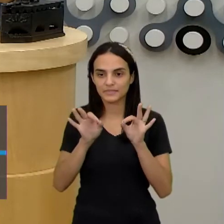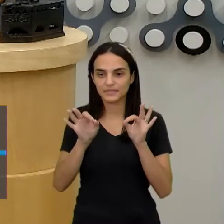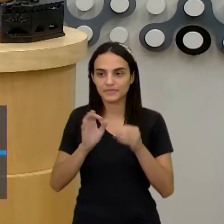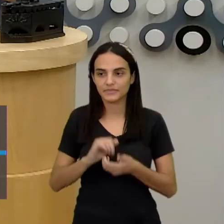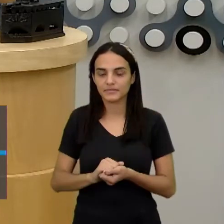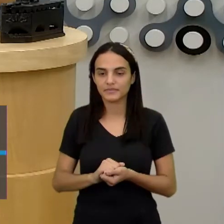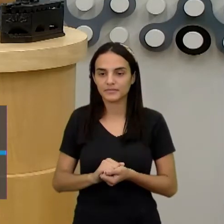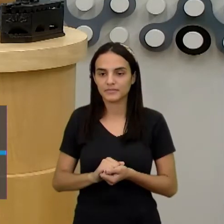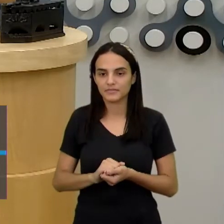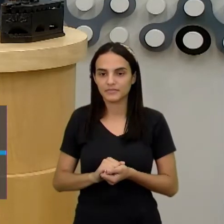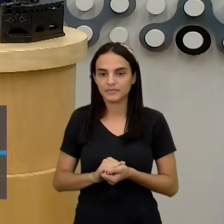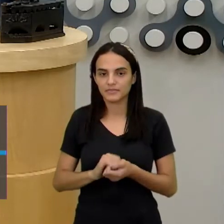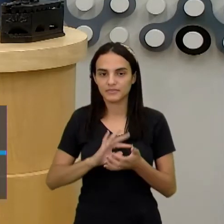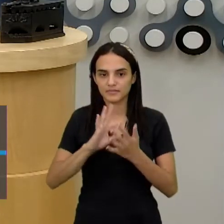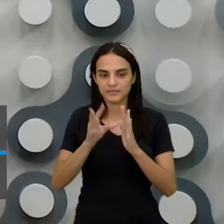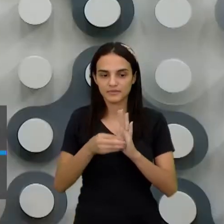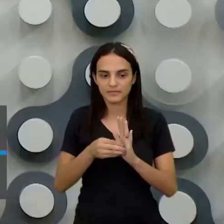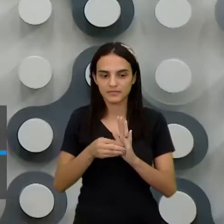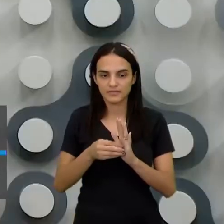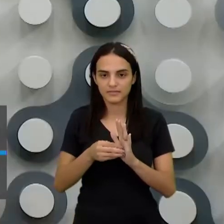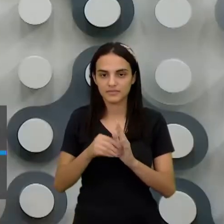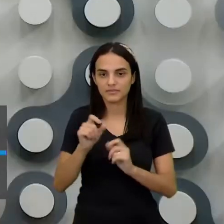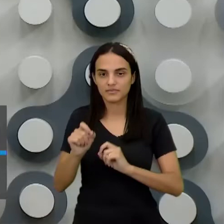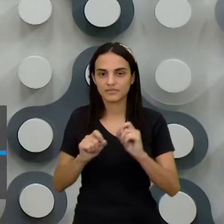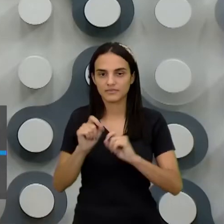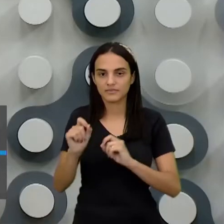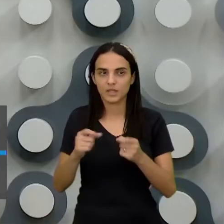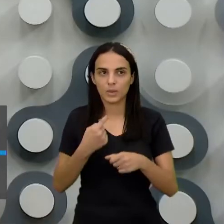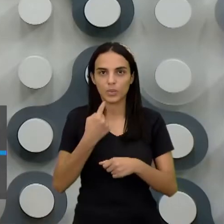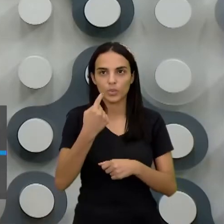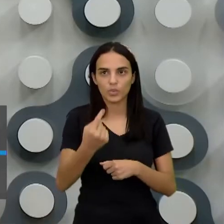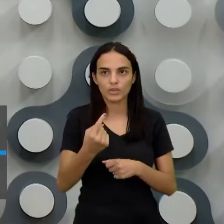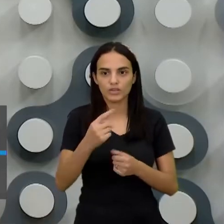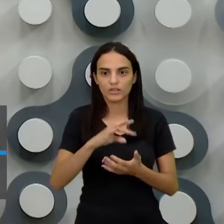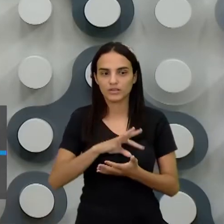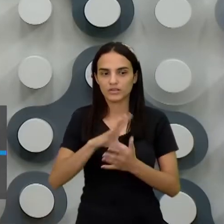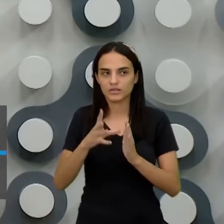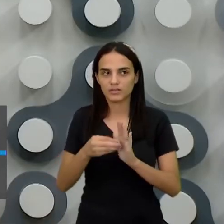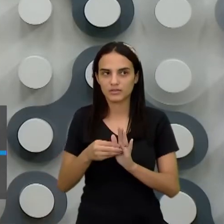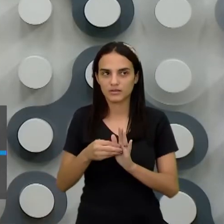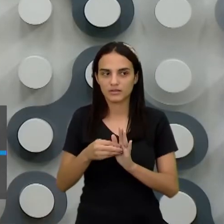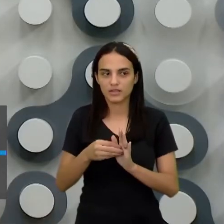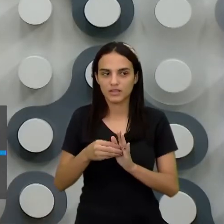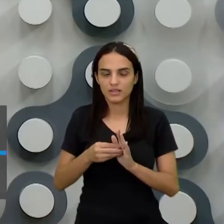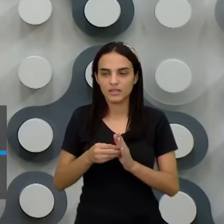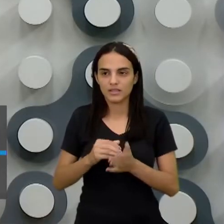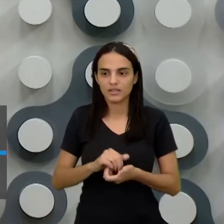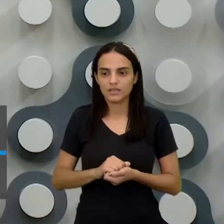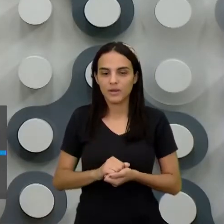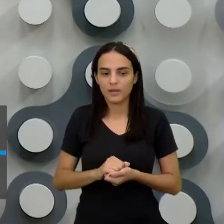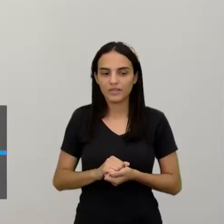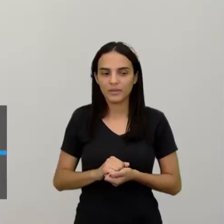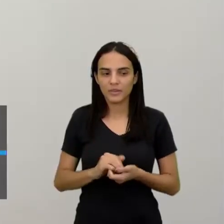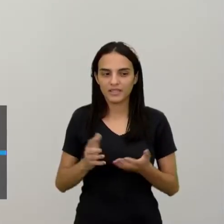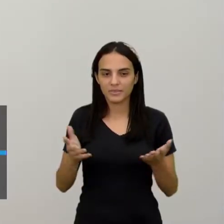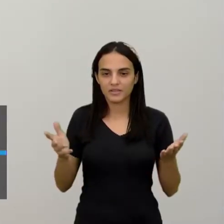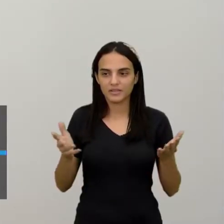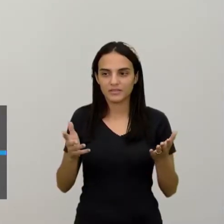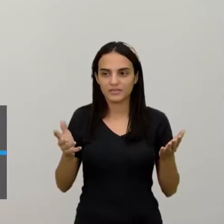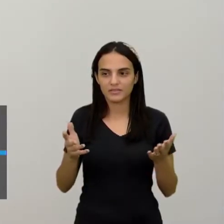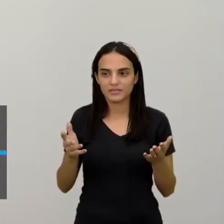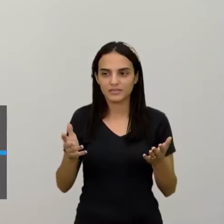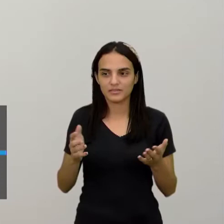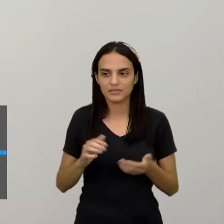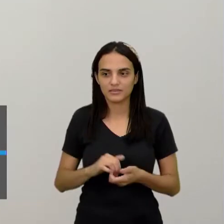você generaliza. É como se fossem únicos. Todos vão falar a mesma língua, todos têm o mesmo costume. Porque eles entendem que eles